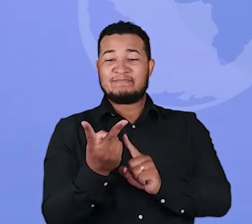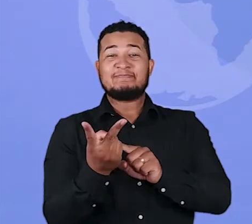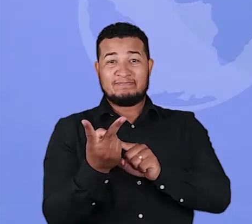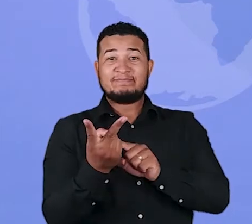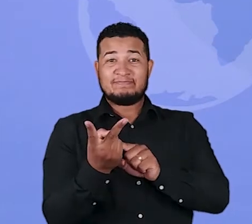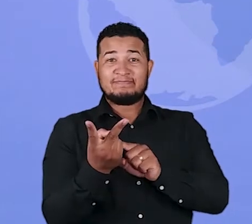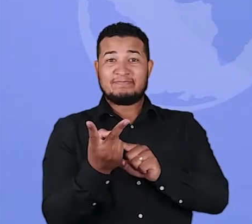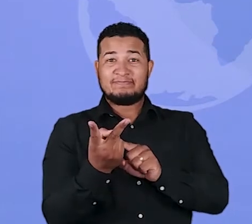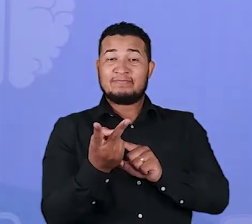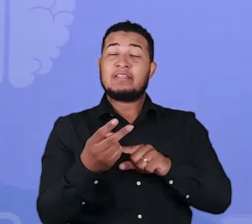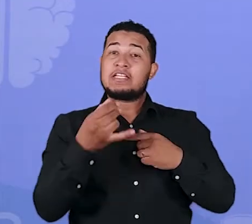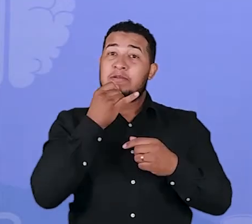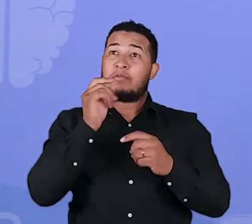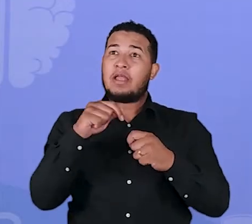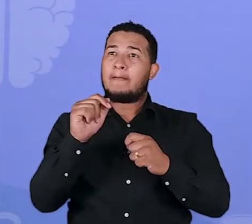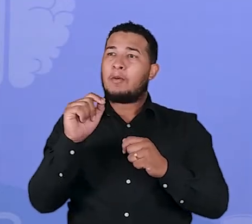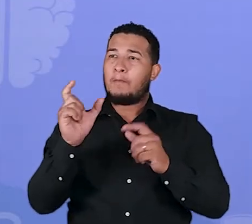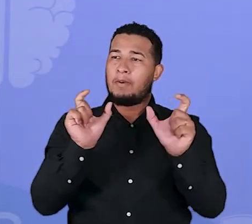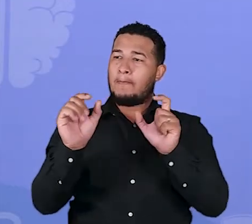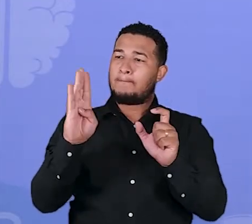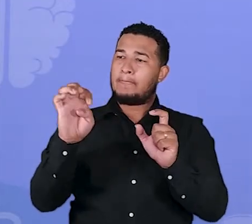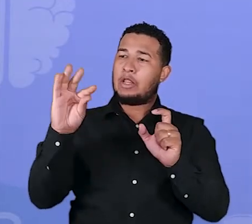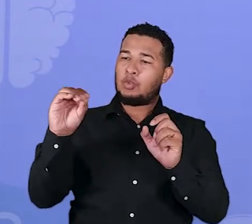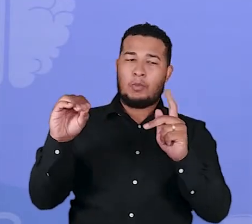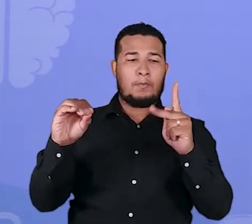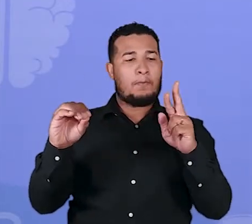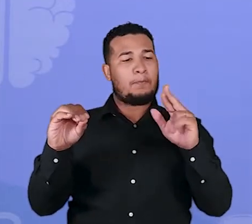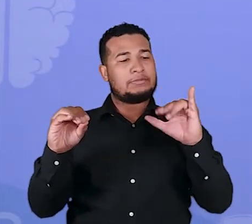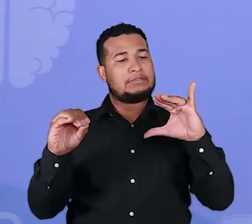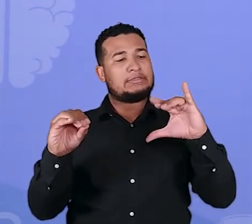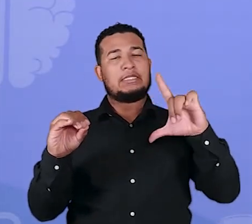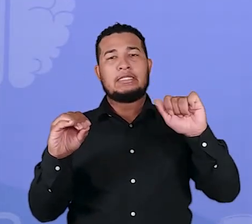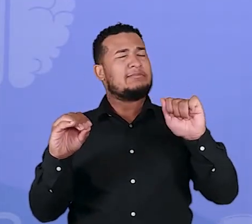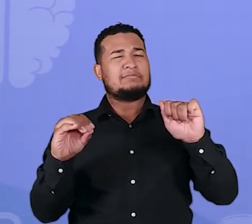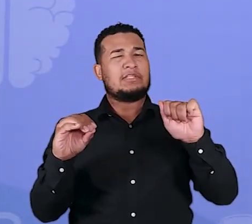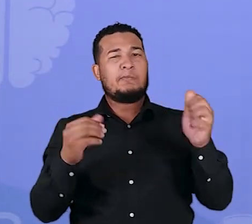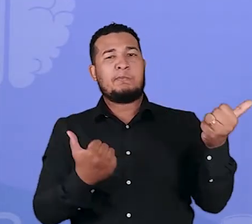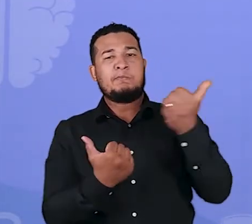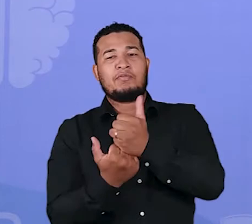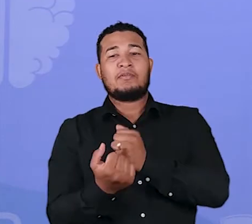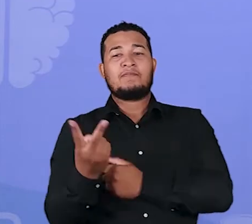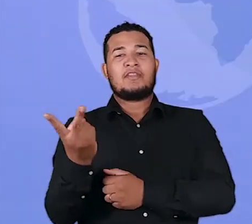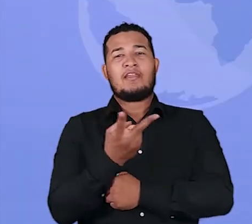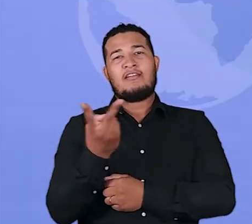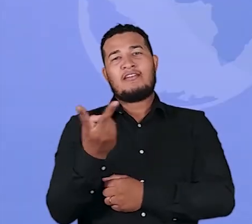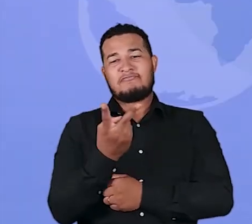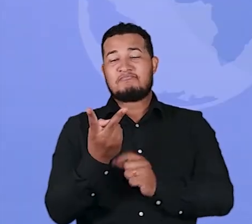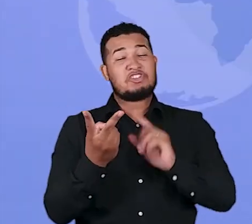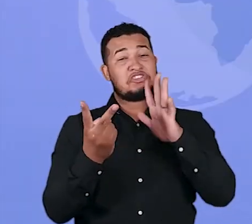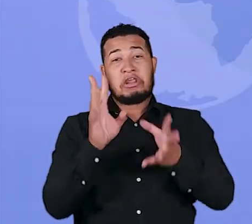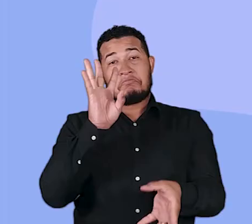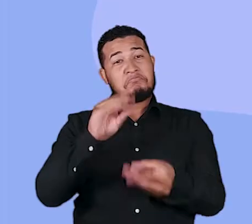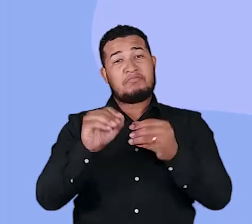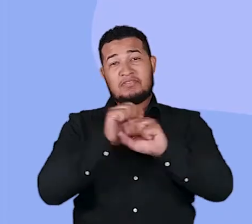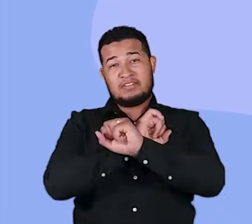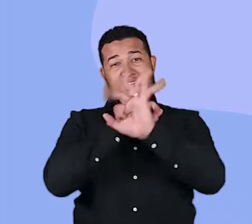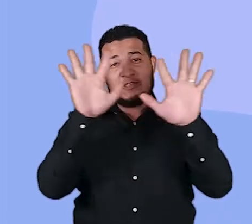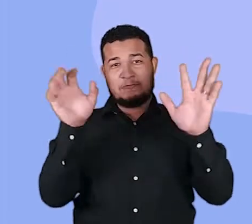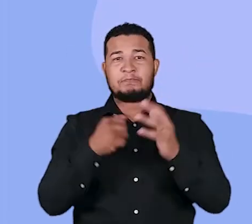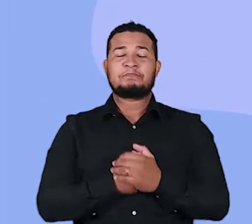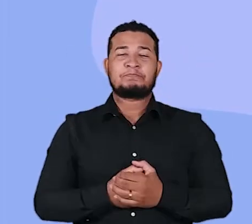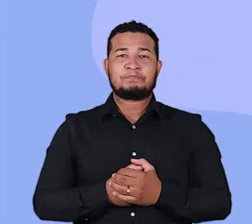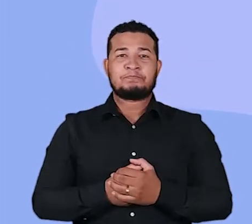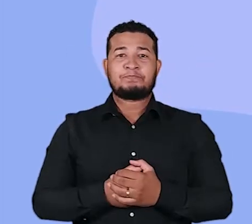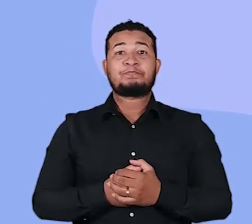nesse caso aí. Eu substituí a palavra Beto e Priscila por eles, ok? O próximo aí, exemplo, vamos